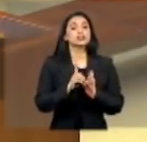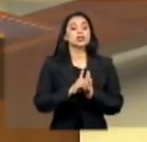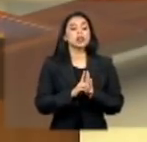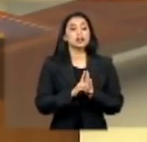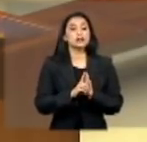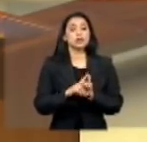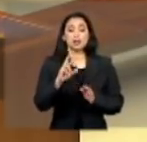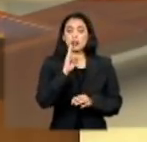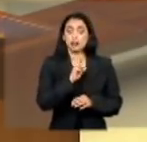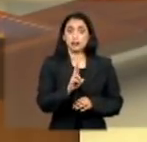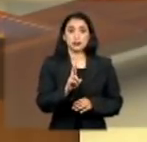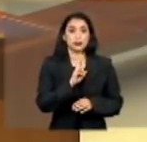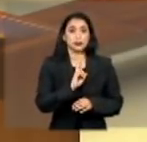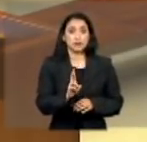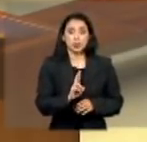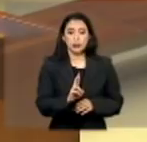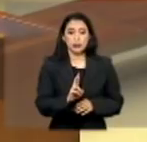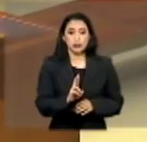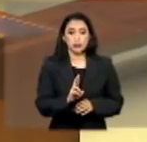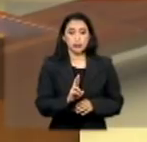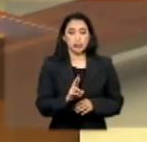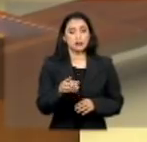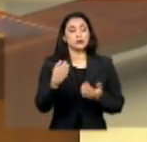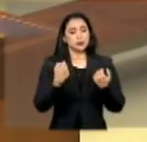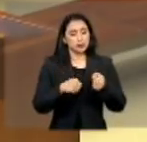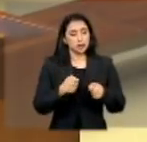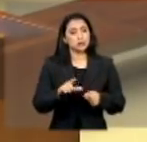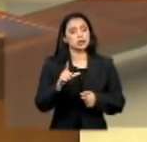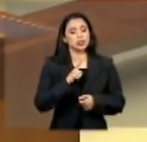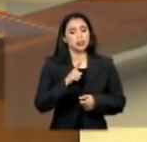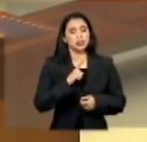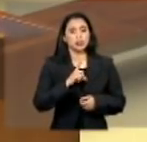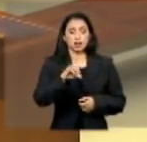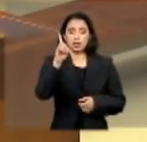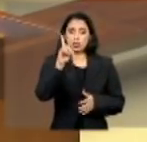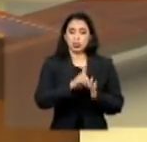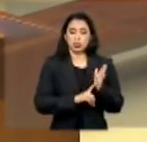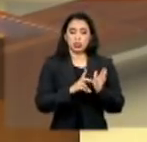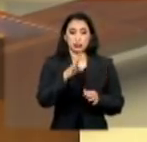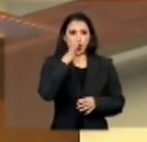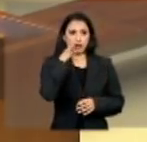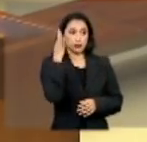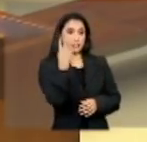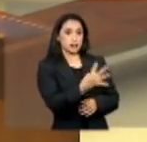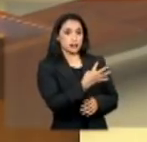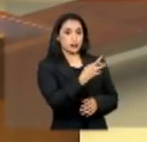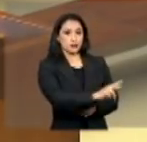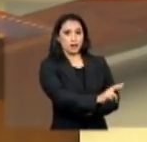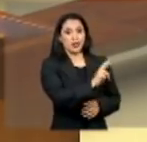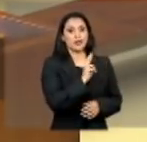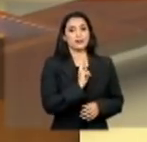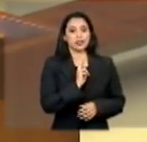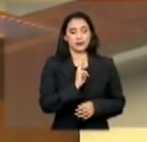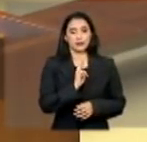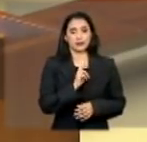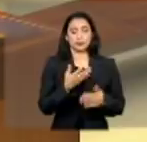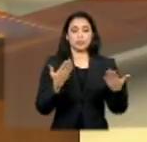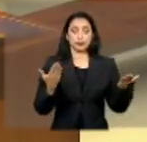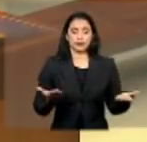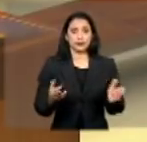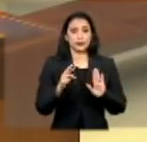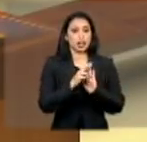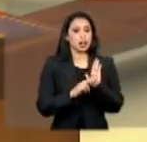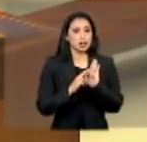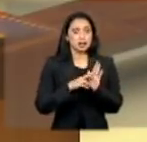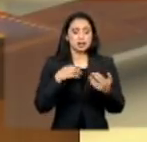o direito de reagir a uma acusação em um caso concreto essa regra que